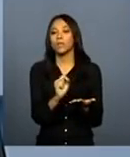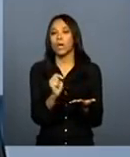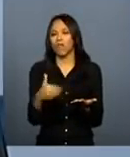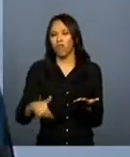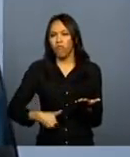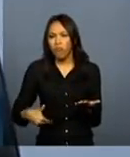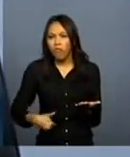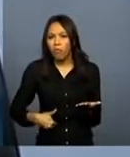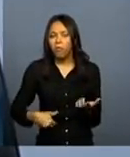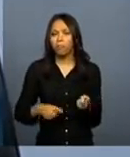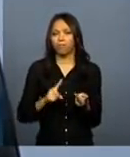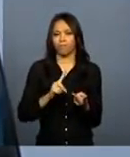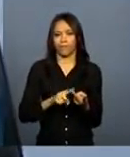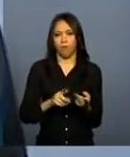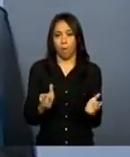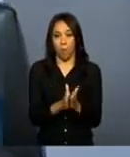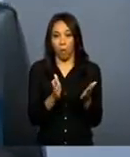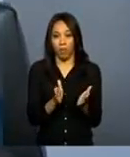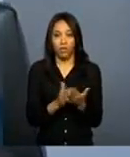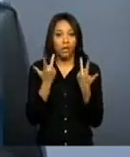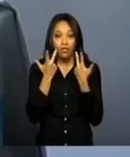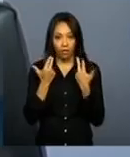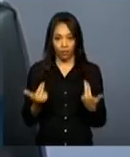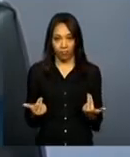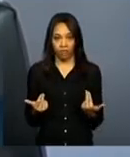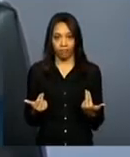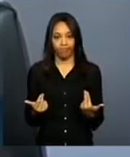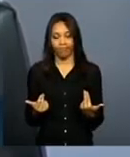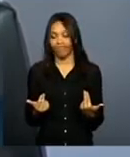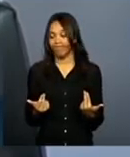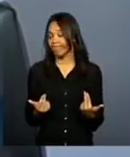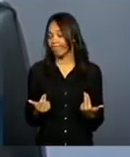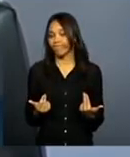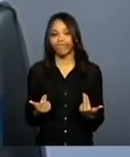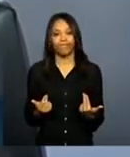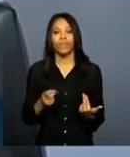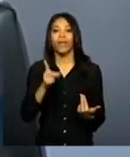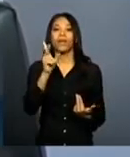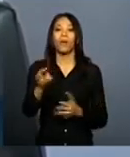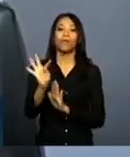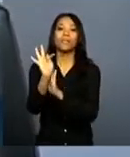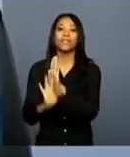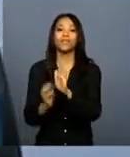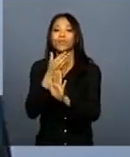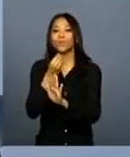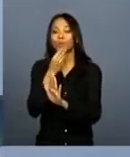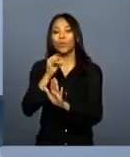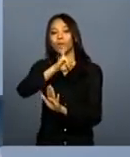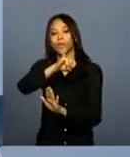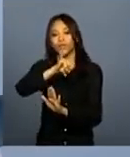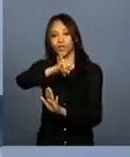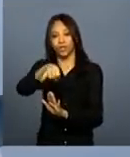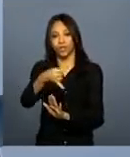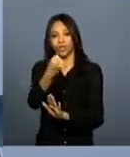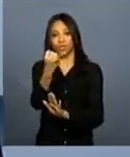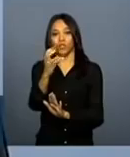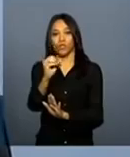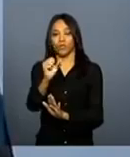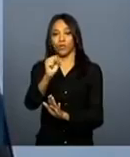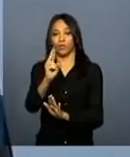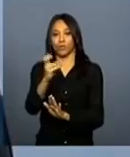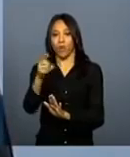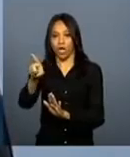miséria não são fenômenos naturais, que é o velho texto do nosso querido Josué de Castro. Né? Eles não são. O